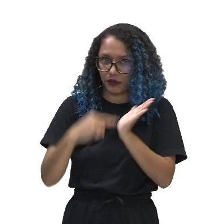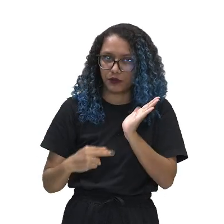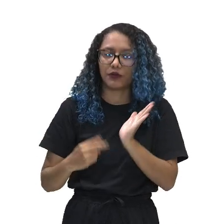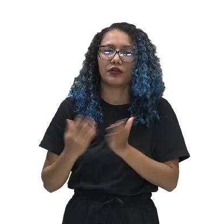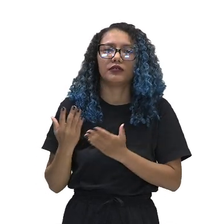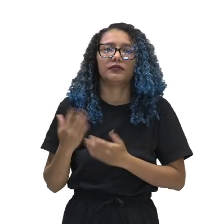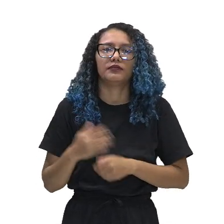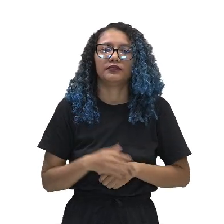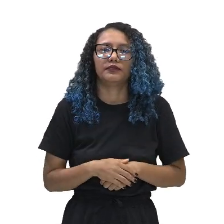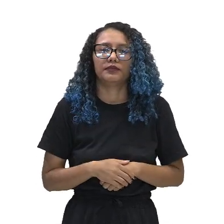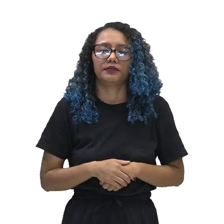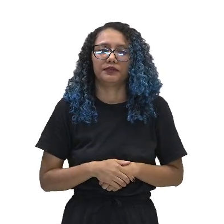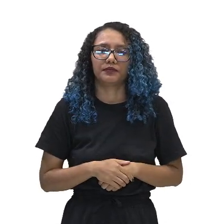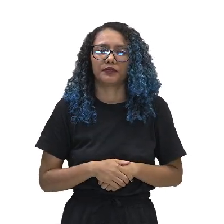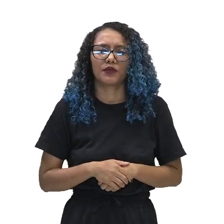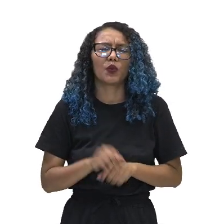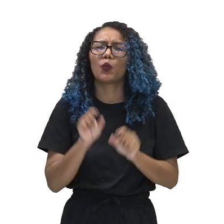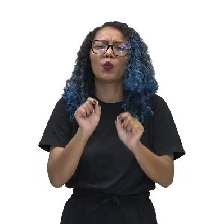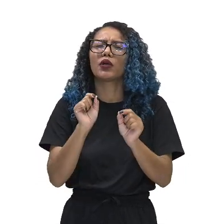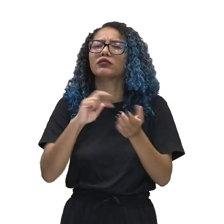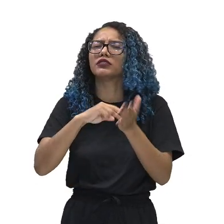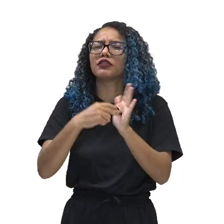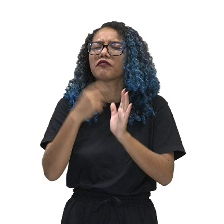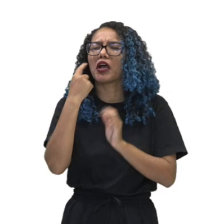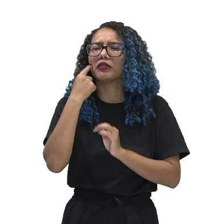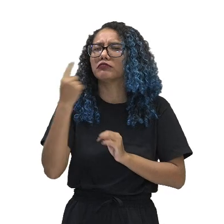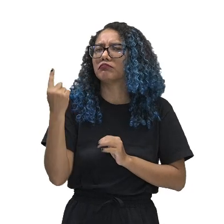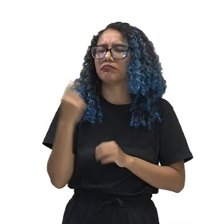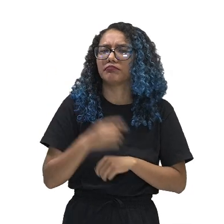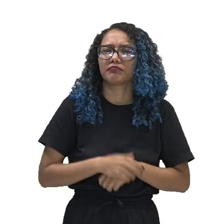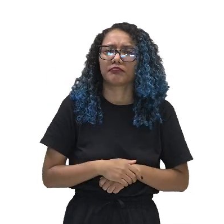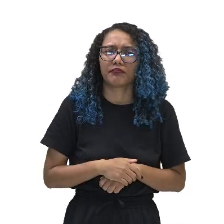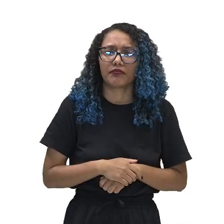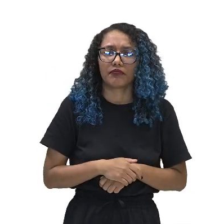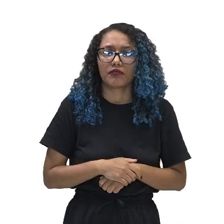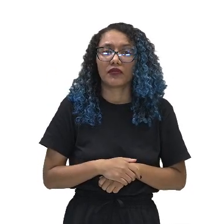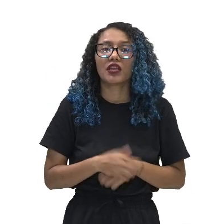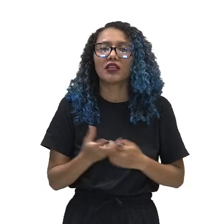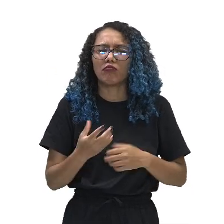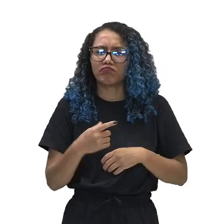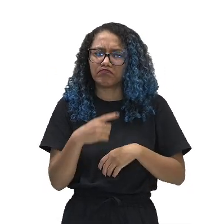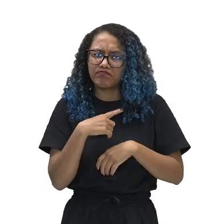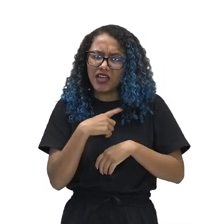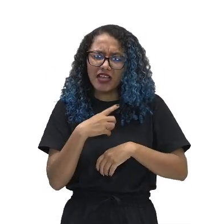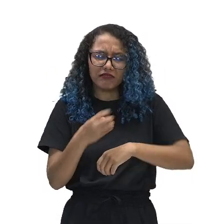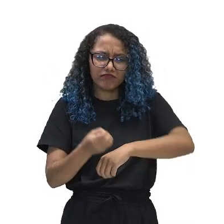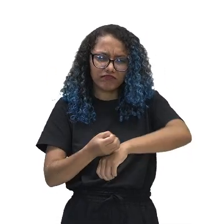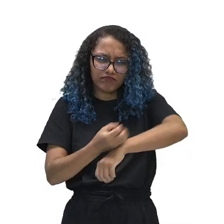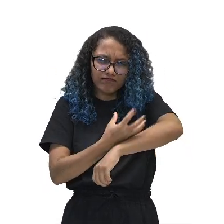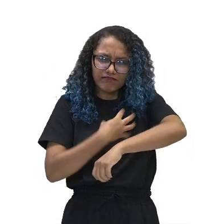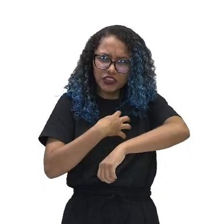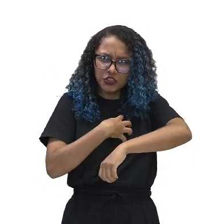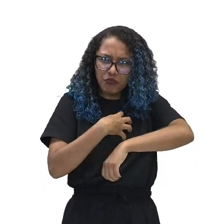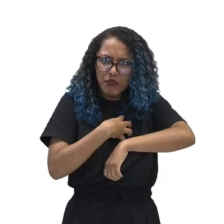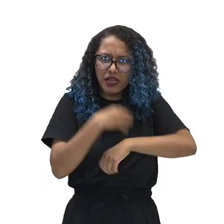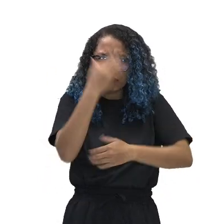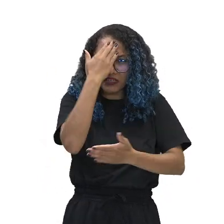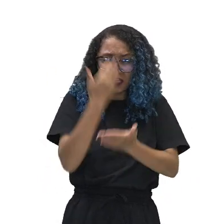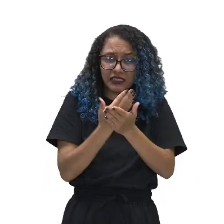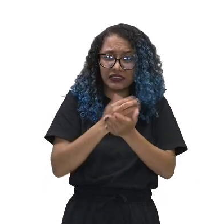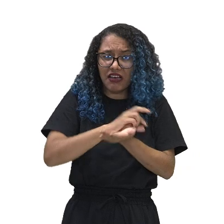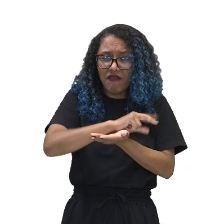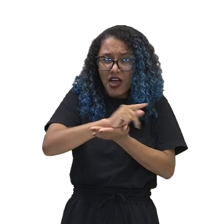juntos. Consciência coletiva é o conjunto de sentimentos e crenças comuns aos membros de